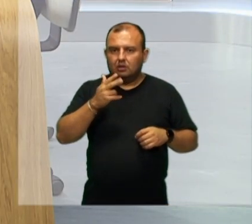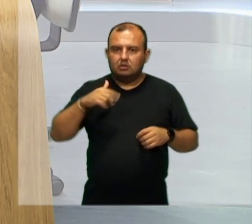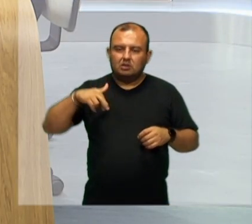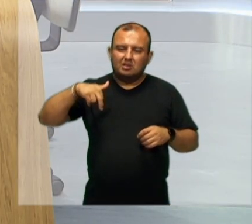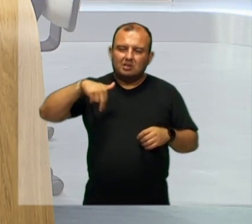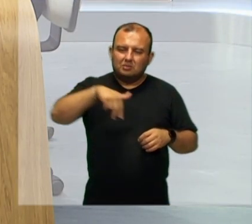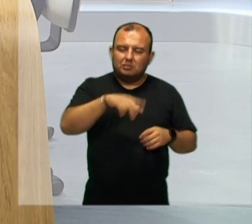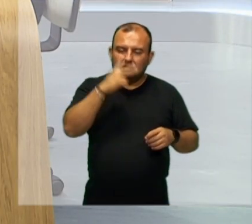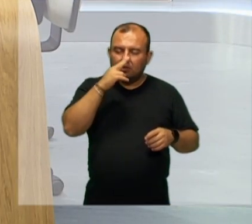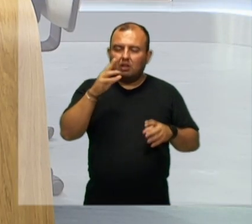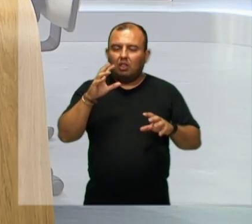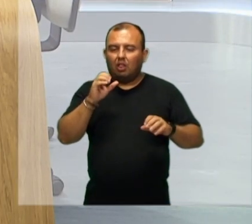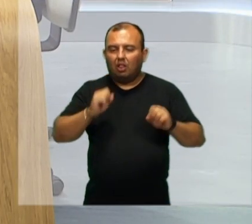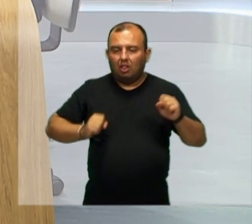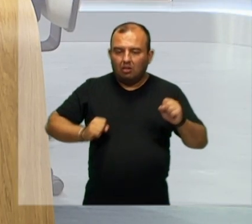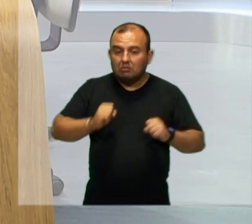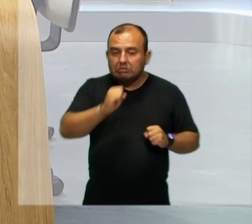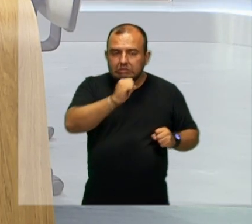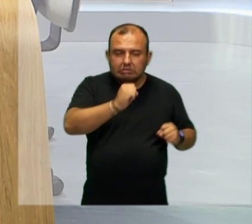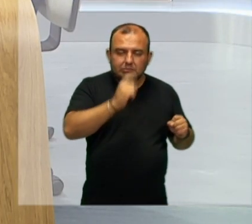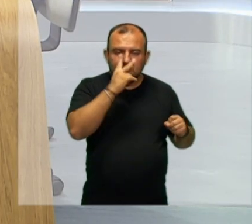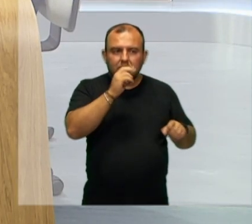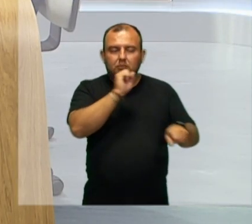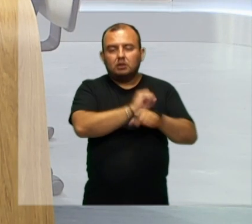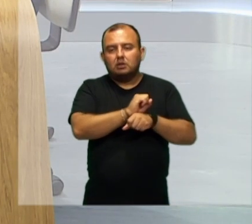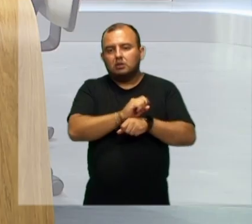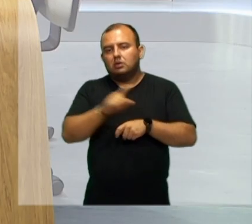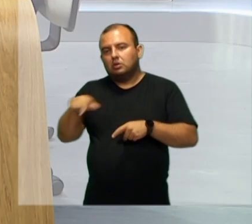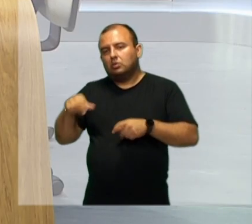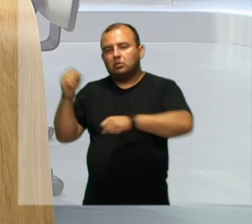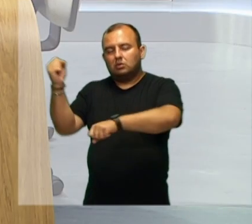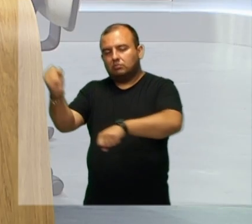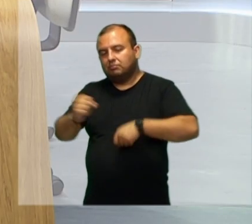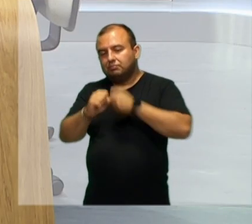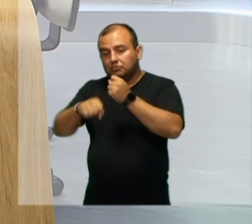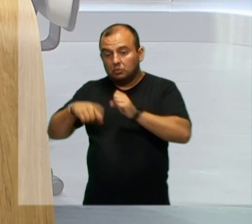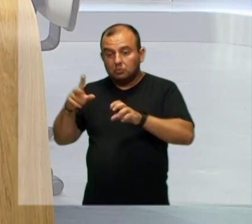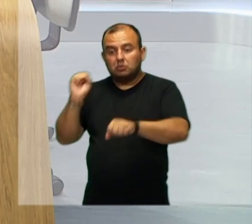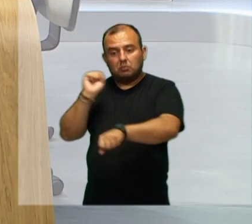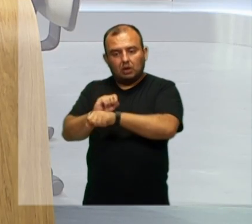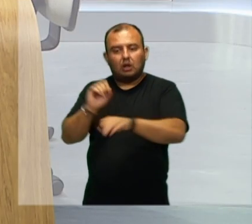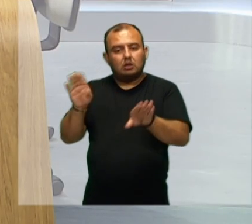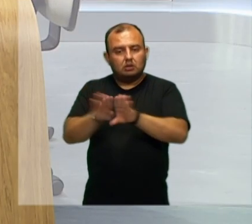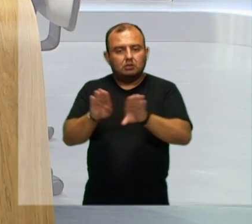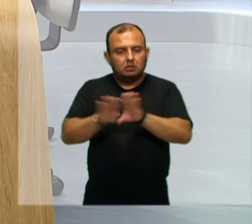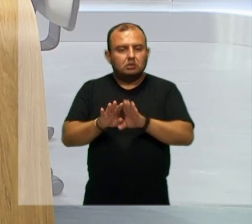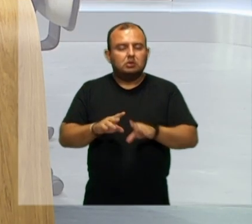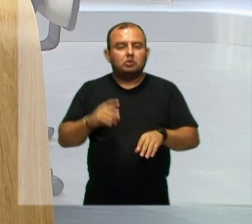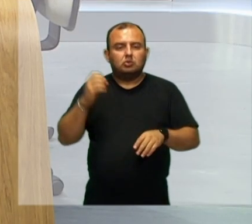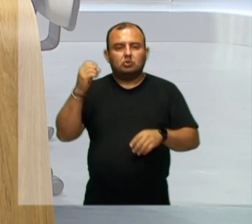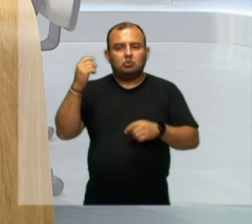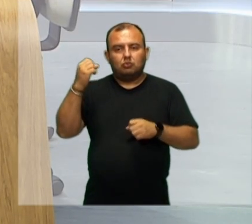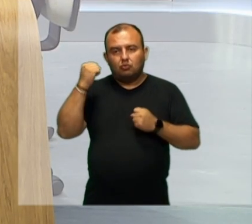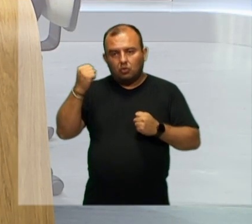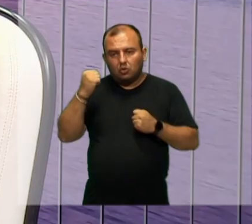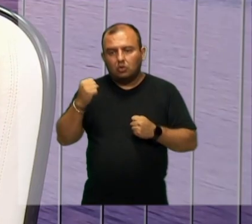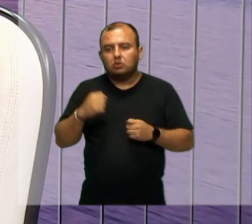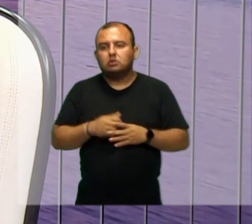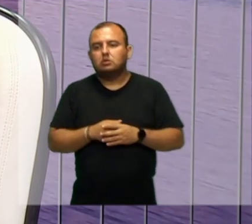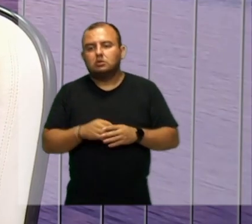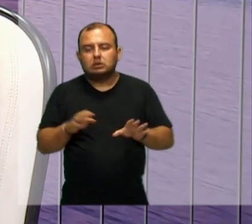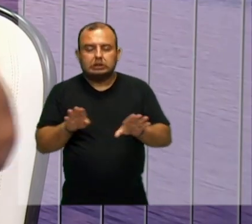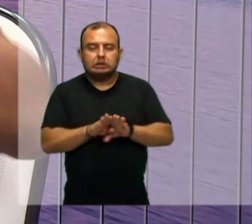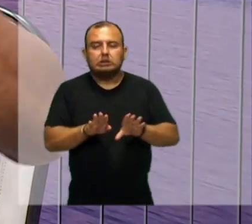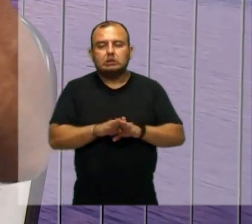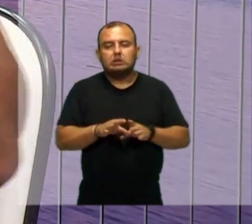lenta. Acontece isso na canoagem, a gente trava, porque é um esforço tão intenso, limítrofe, tão intenso,